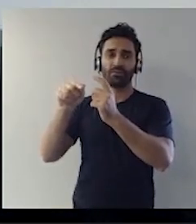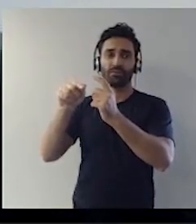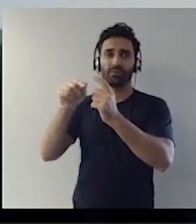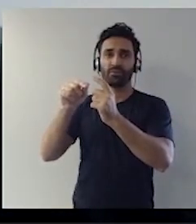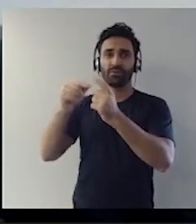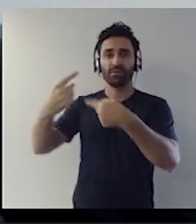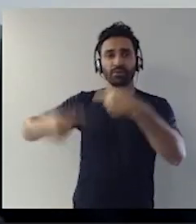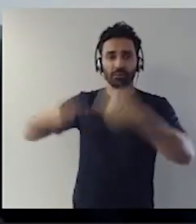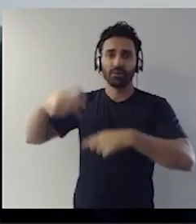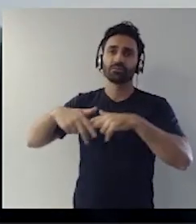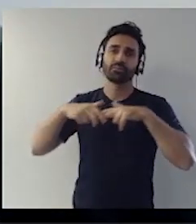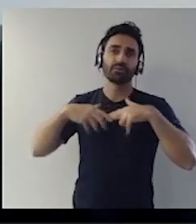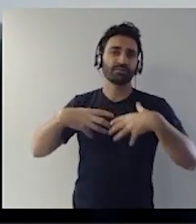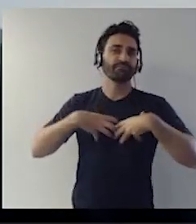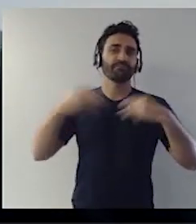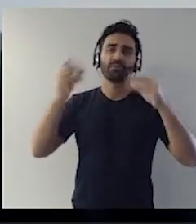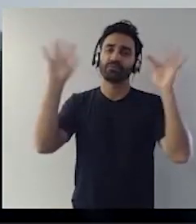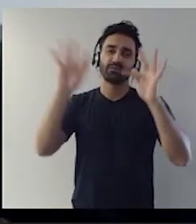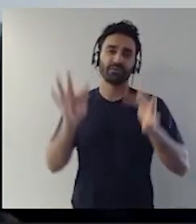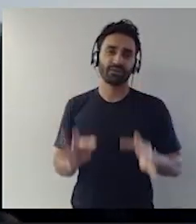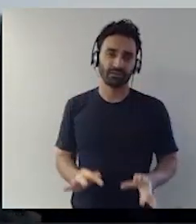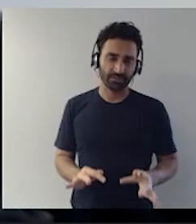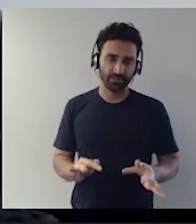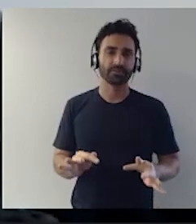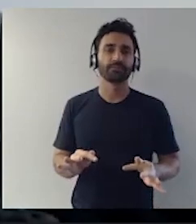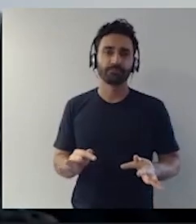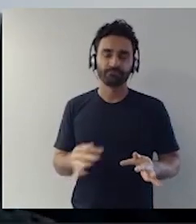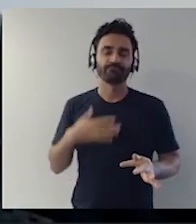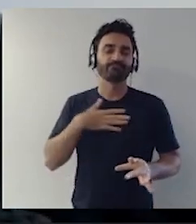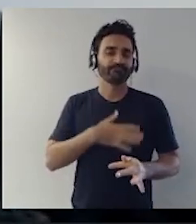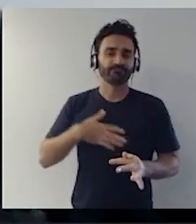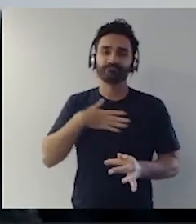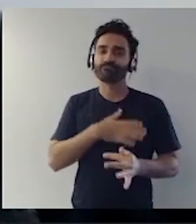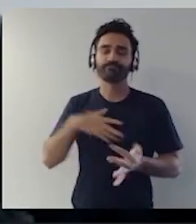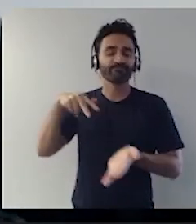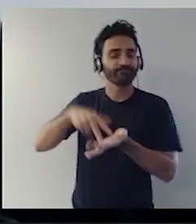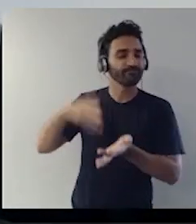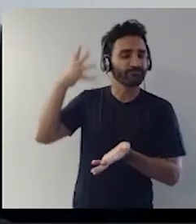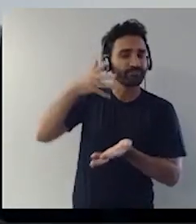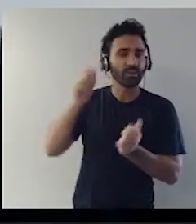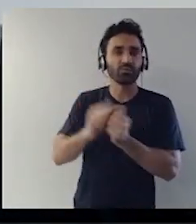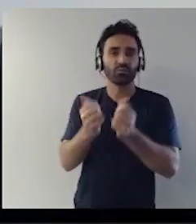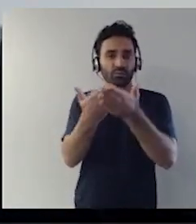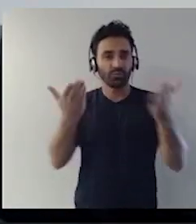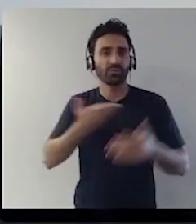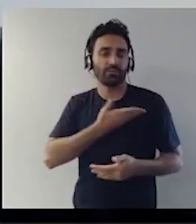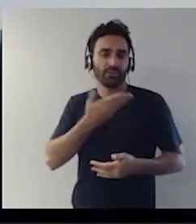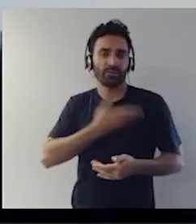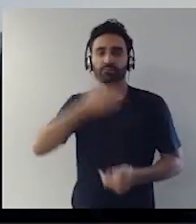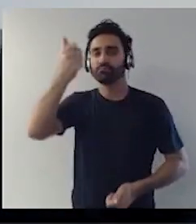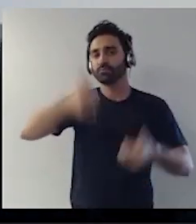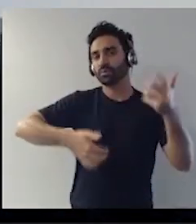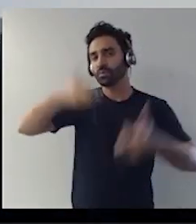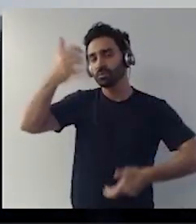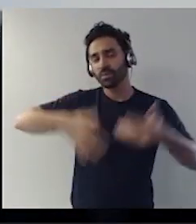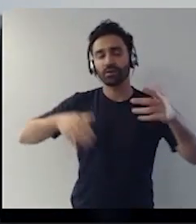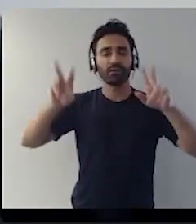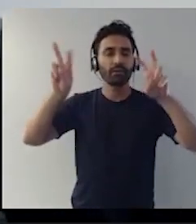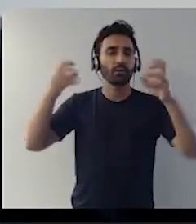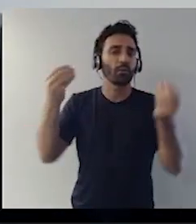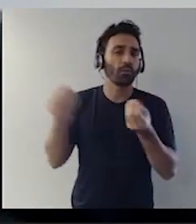isso a felicidade desse painel, dizer que da satisfação que está nesse painel com os colegas, para falar de repercussões